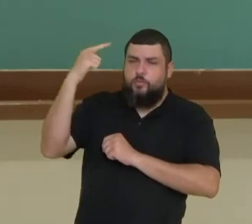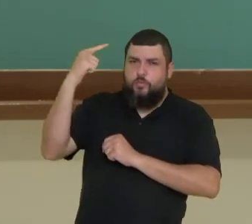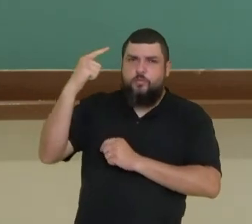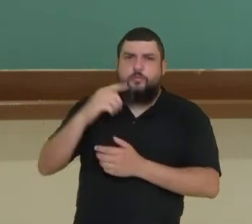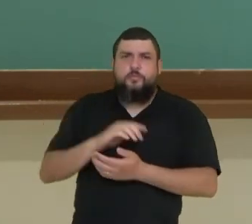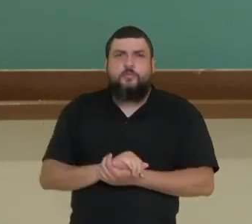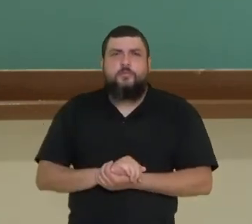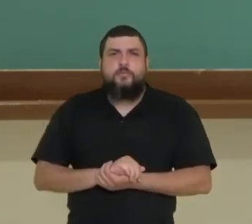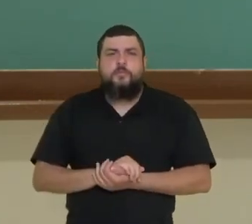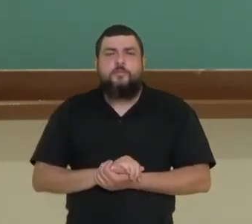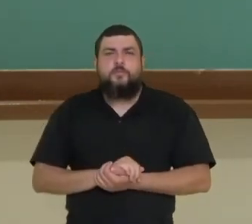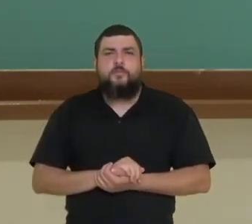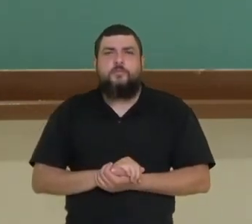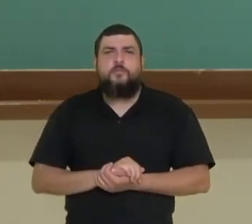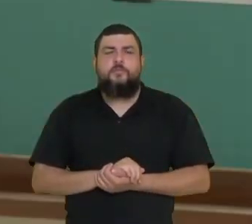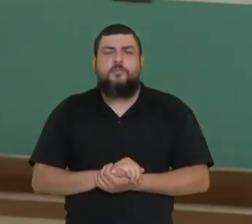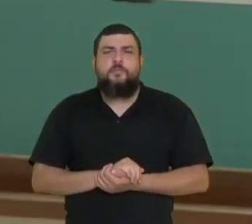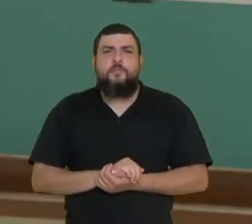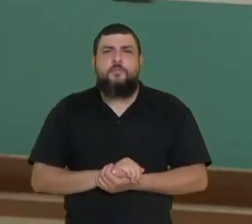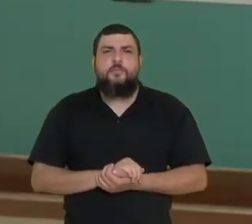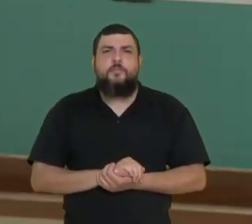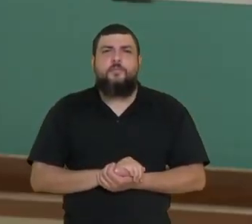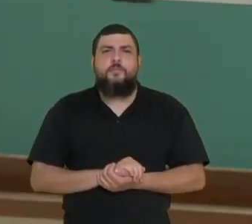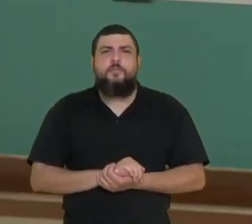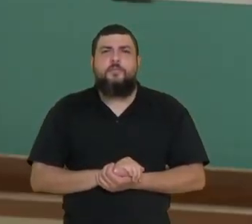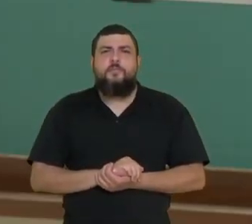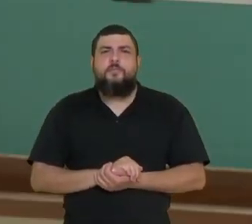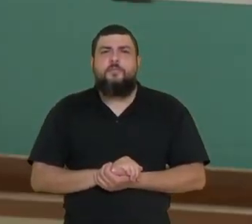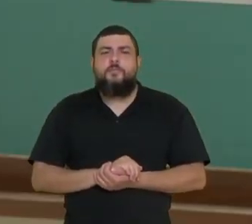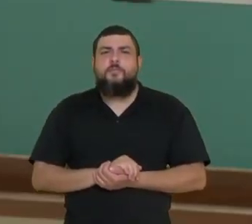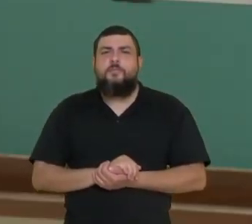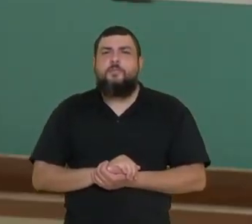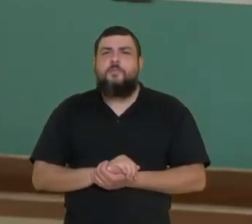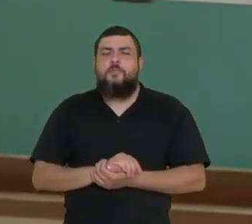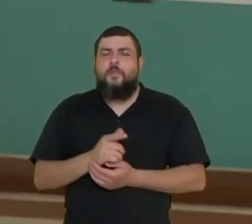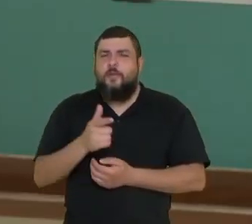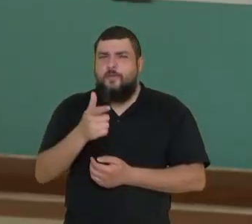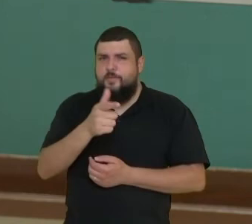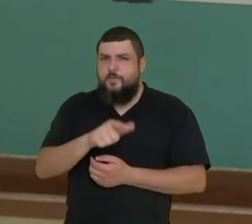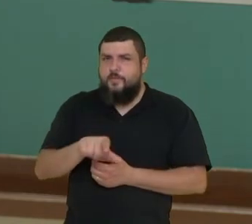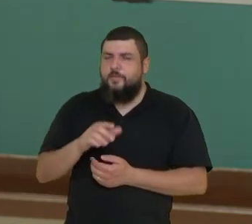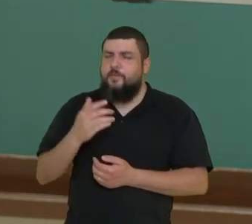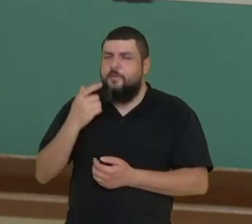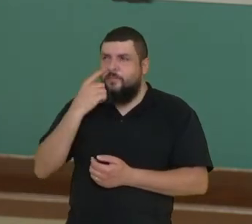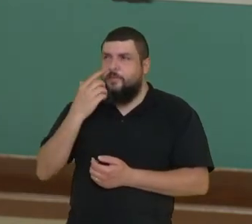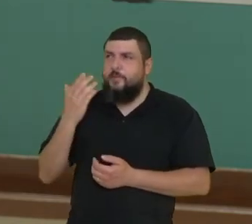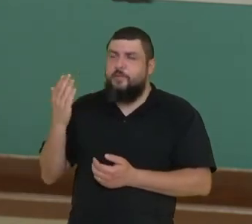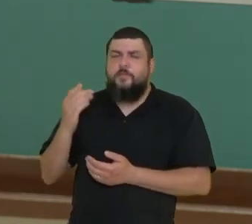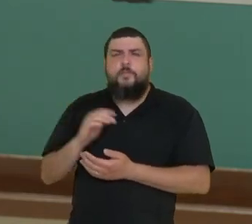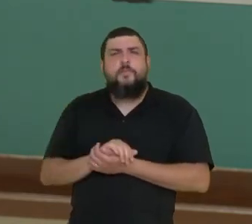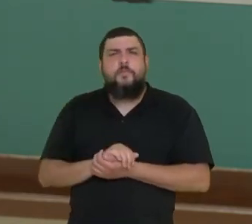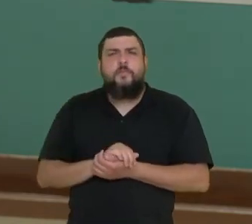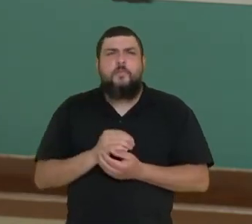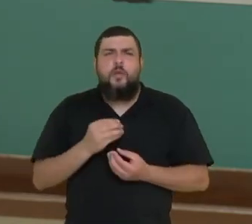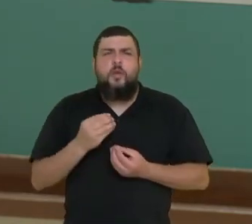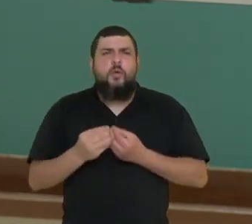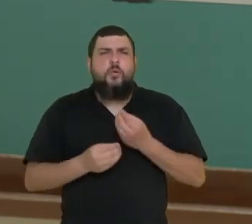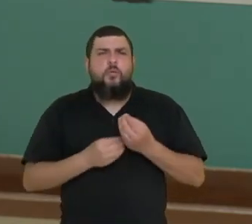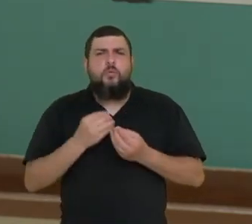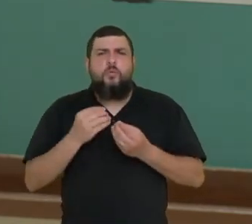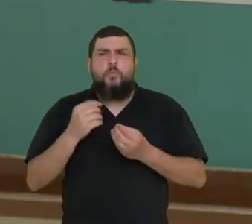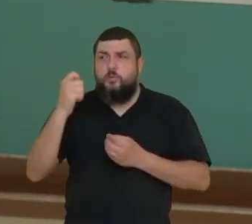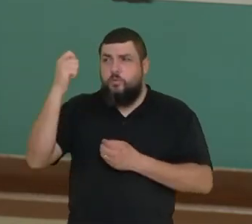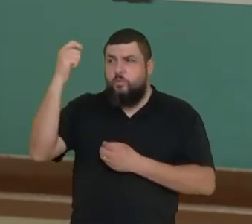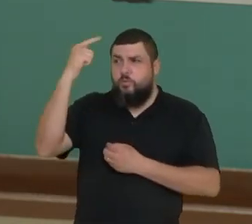Sol, ok? Beleza? Mais uma questão aqui. Como ocorrem as transformações de energia do